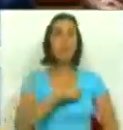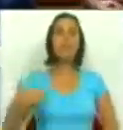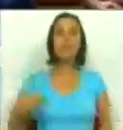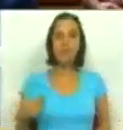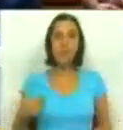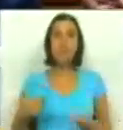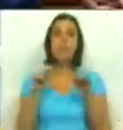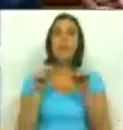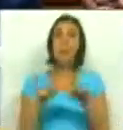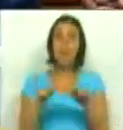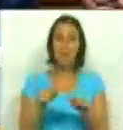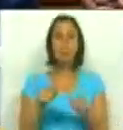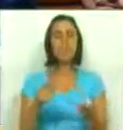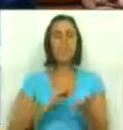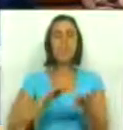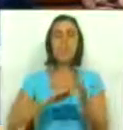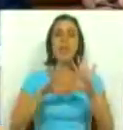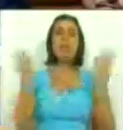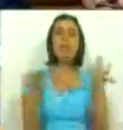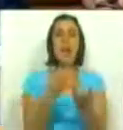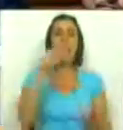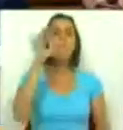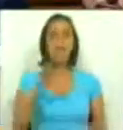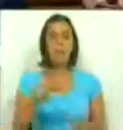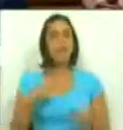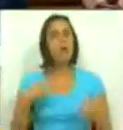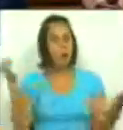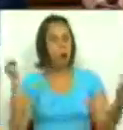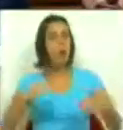saúde. E aí o secretário-geral do PCP tem a